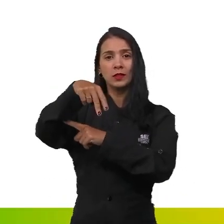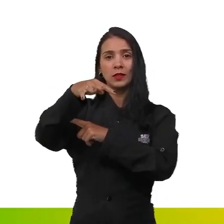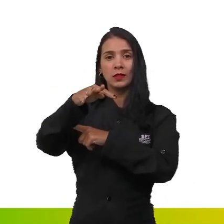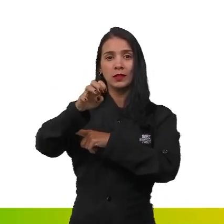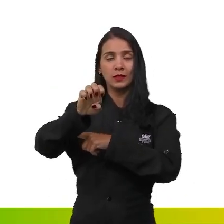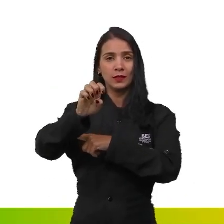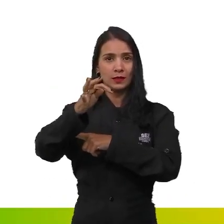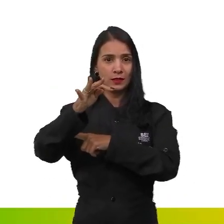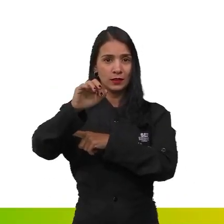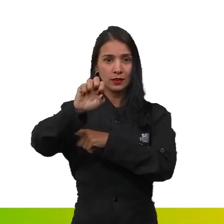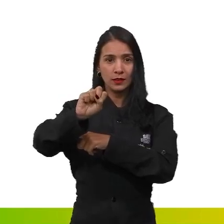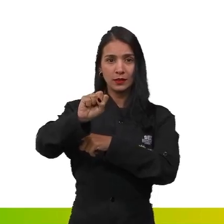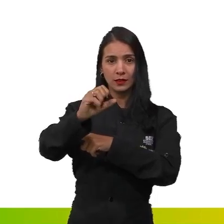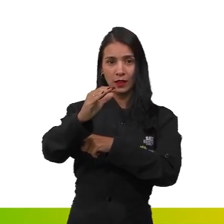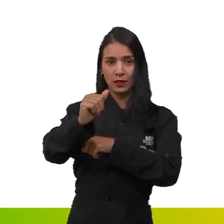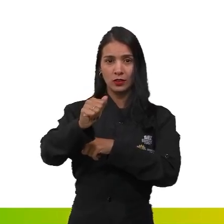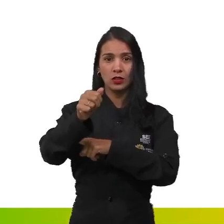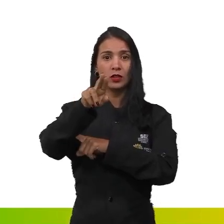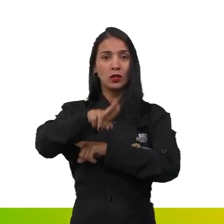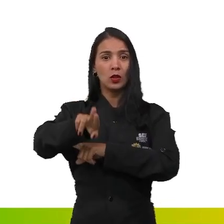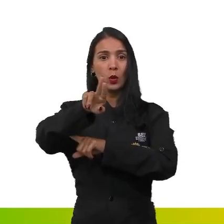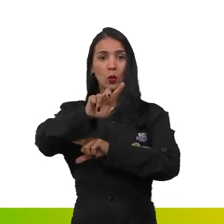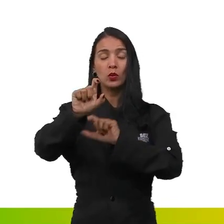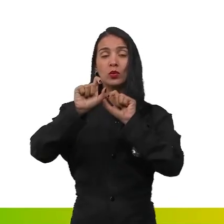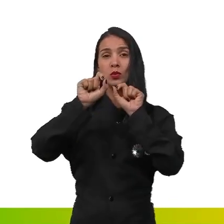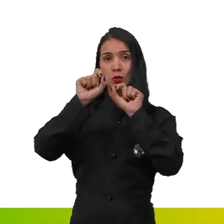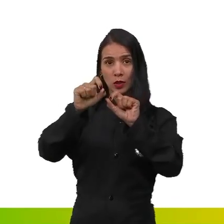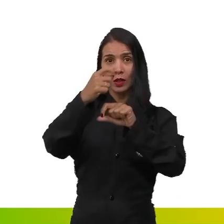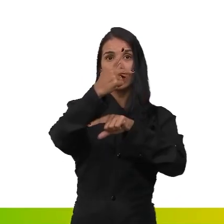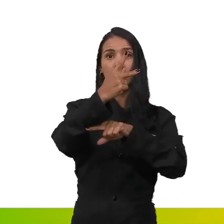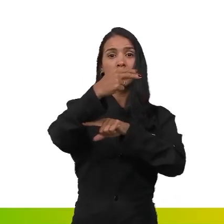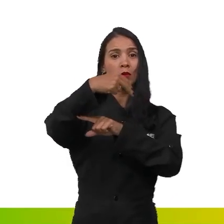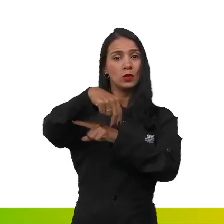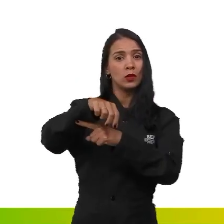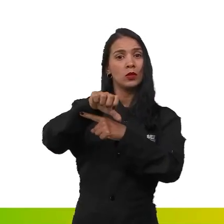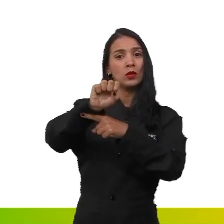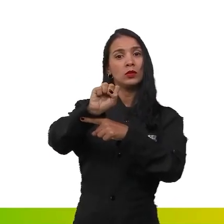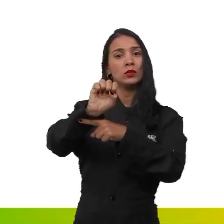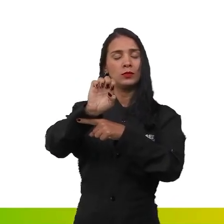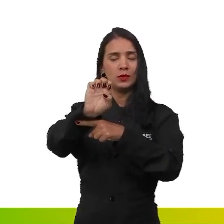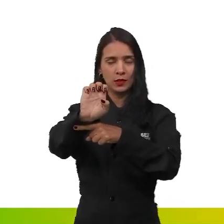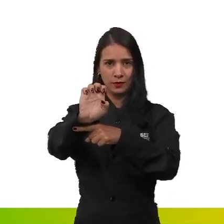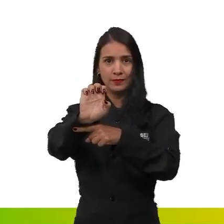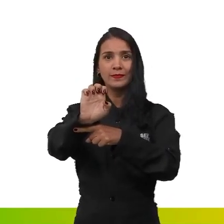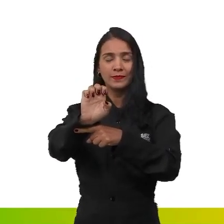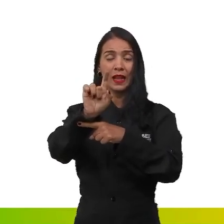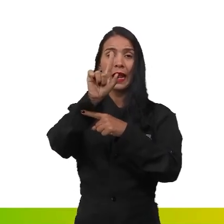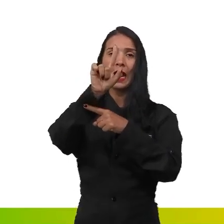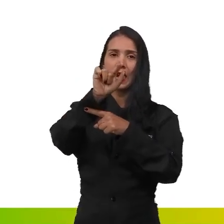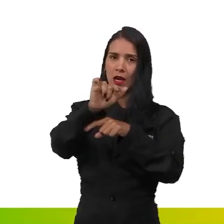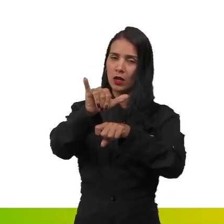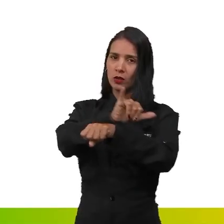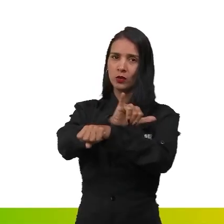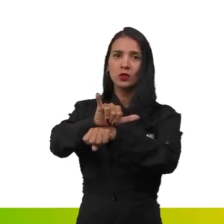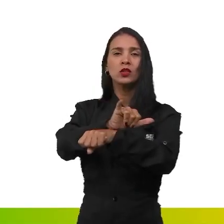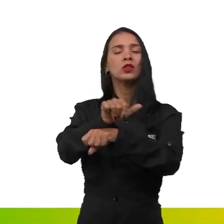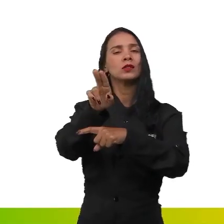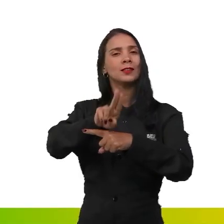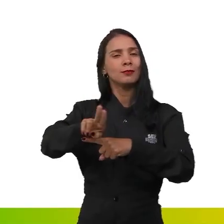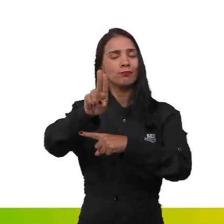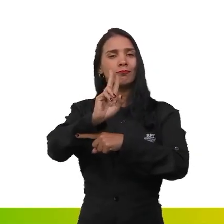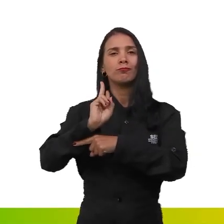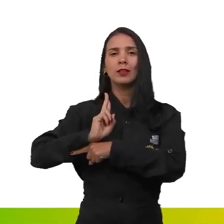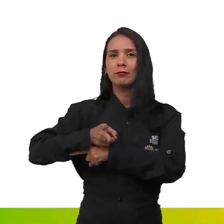o pronome apassivador se, inclusive, esse é um dos recursos mais utilizados para indeterminar